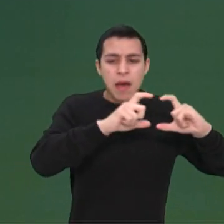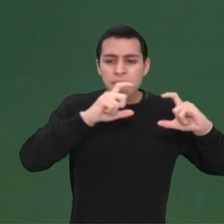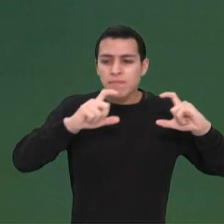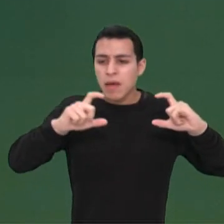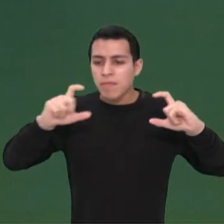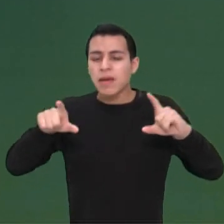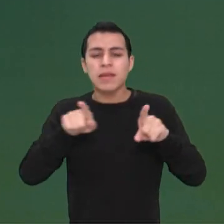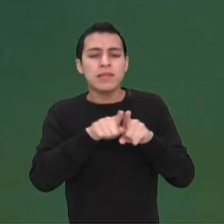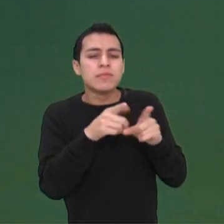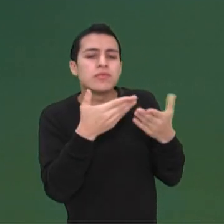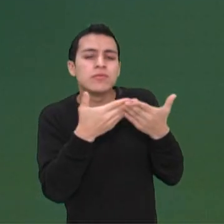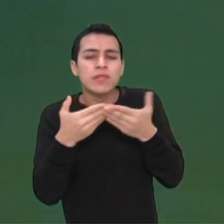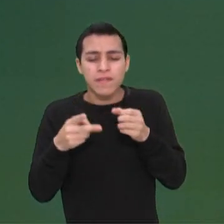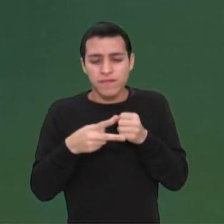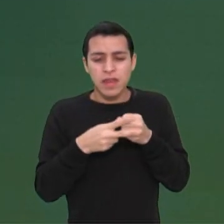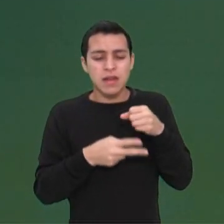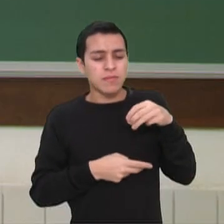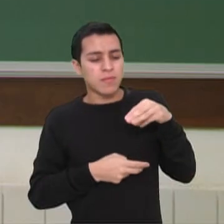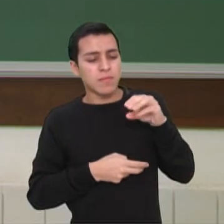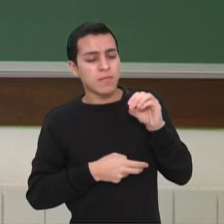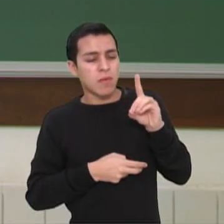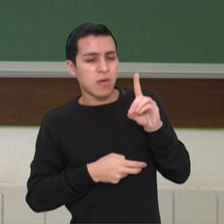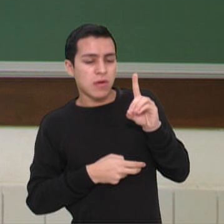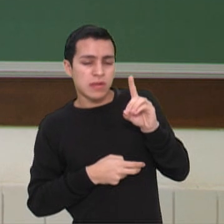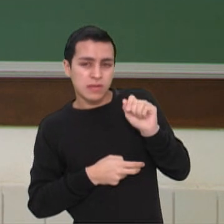estudaremos alguns verbos modais, certo?